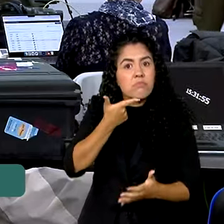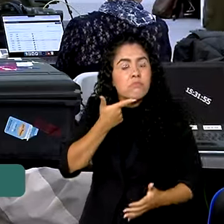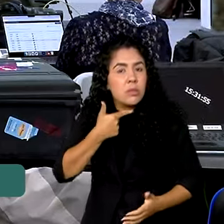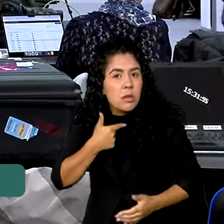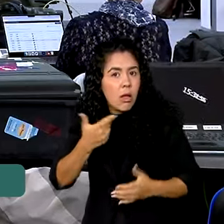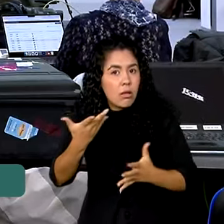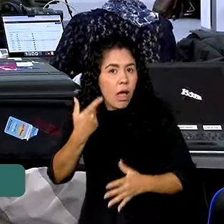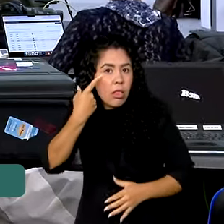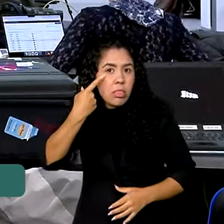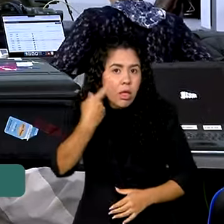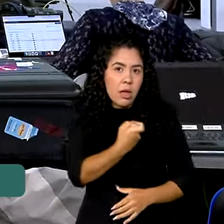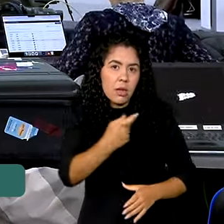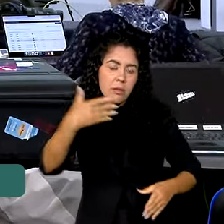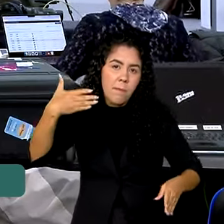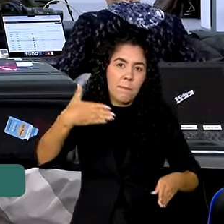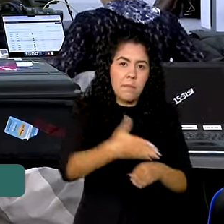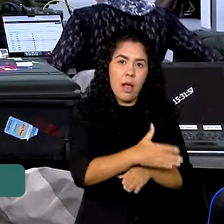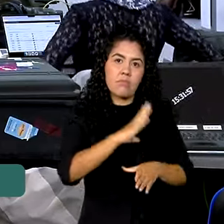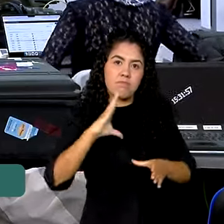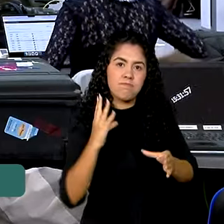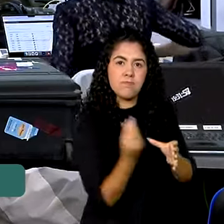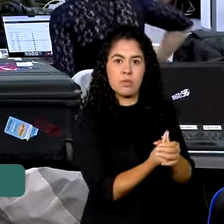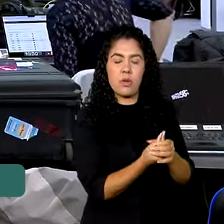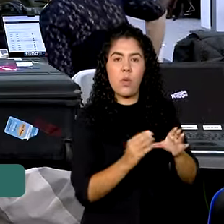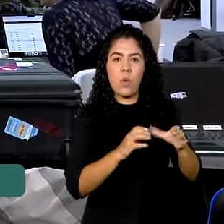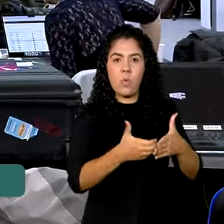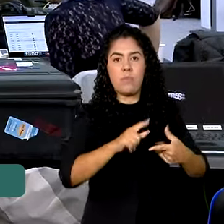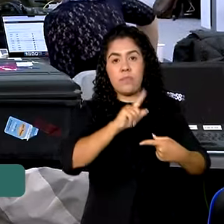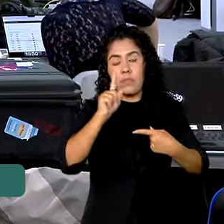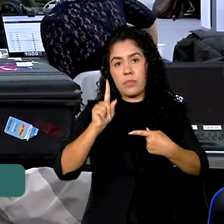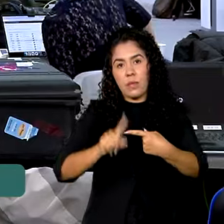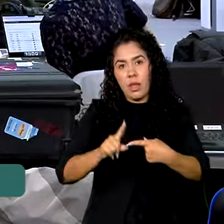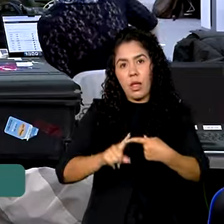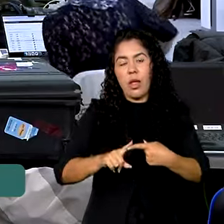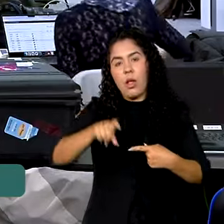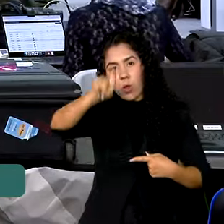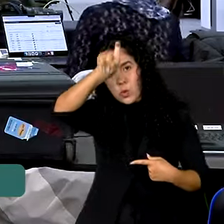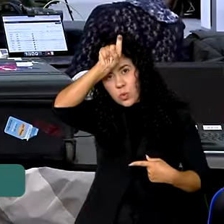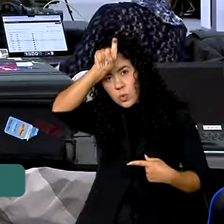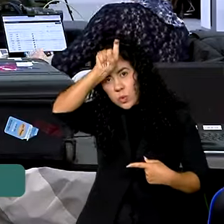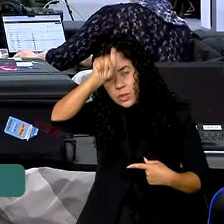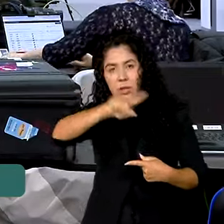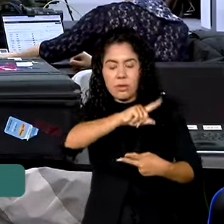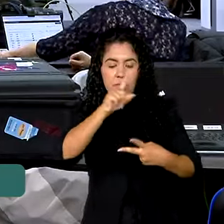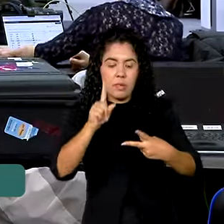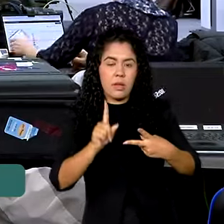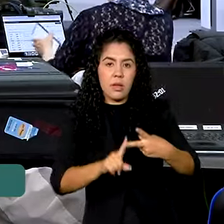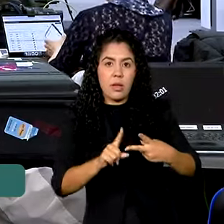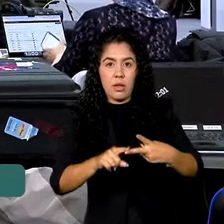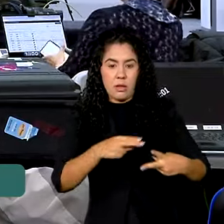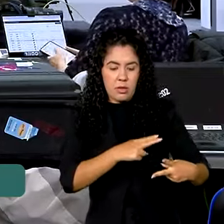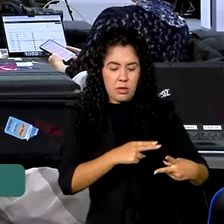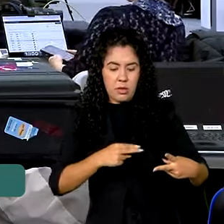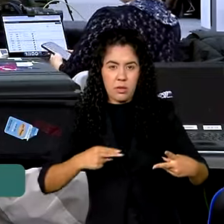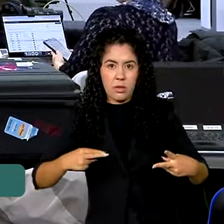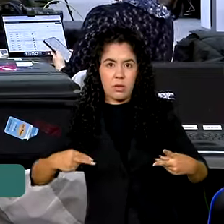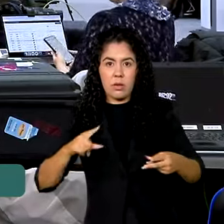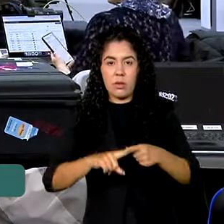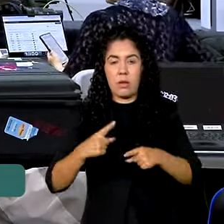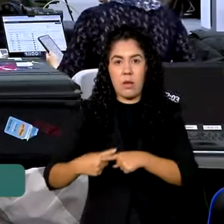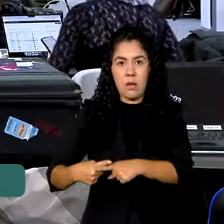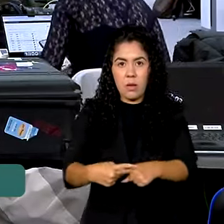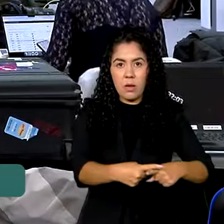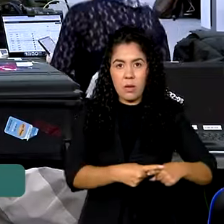bloco como estados parceiros são eles Turquia Indonésia Argélia Belarus